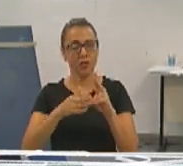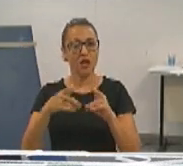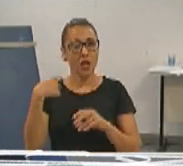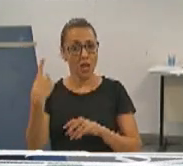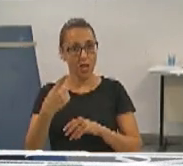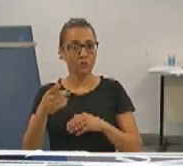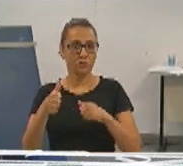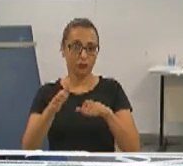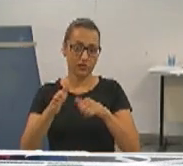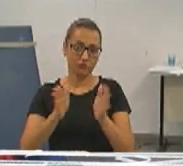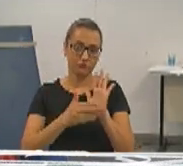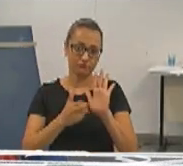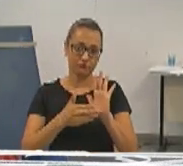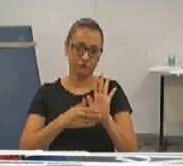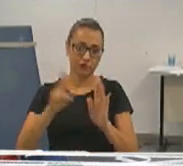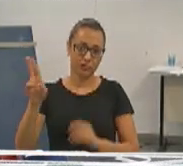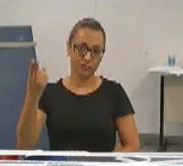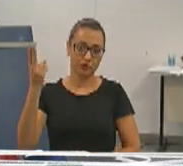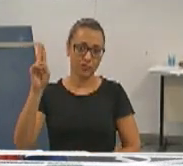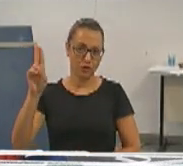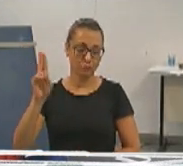HU. Obrigada.